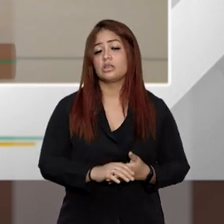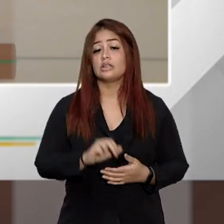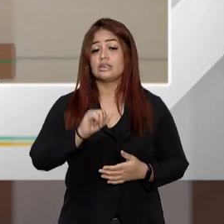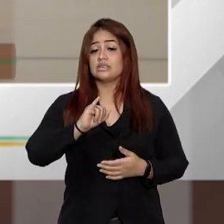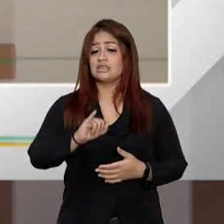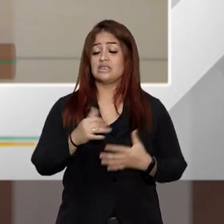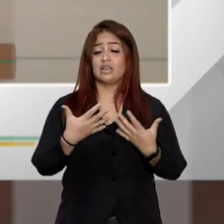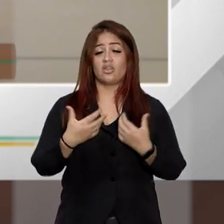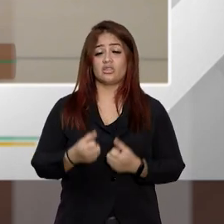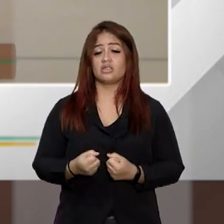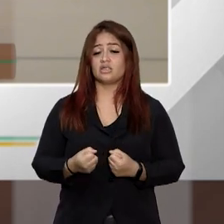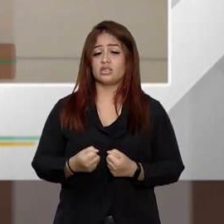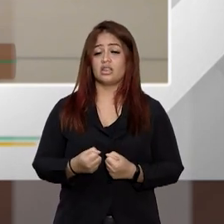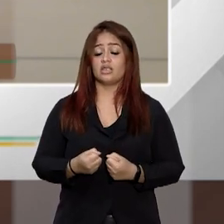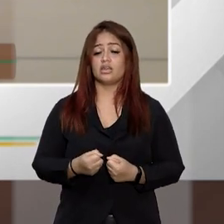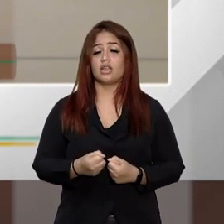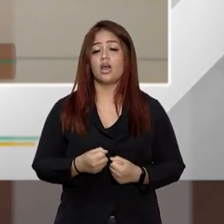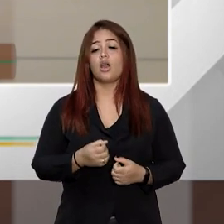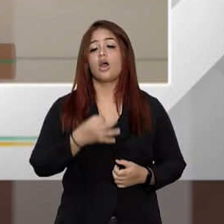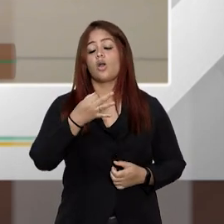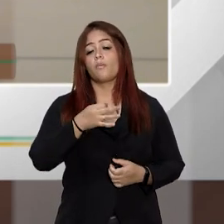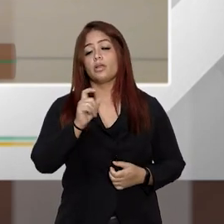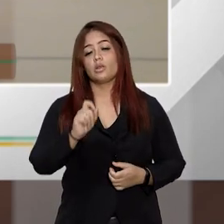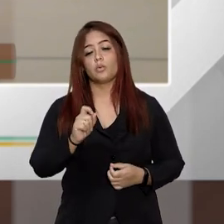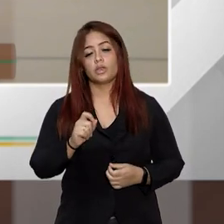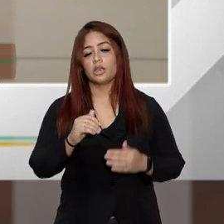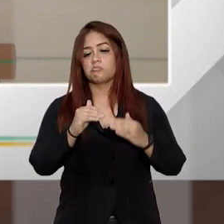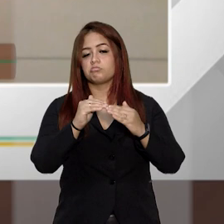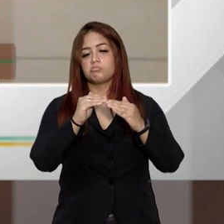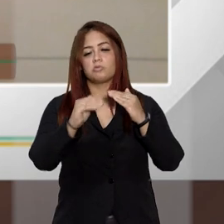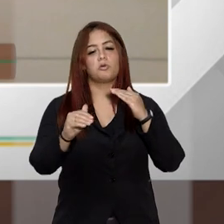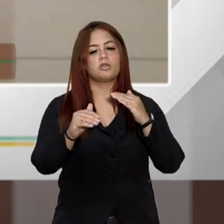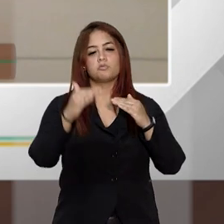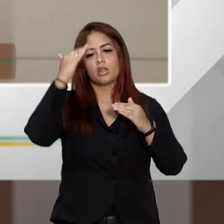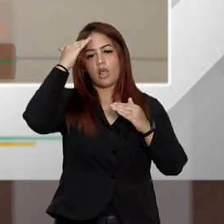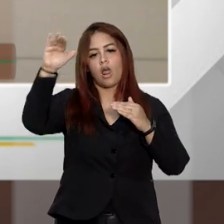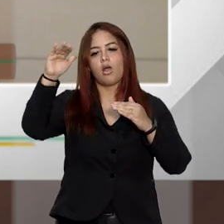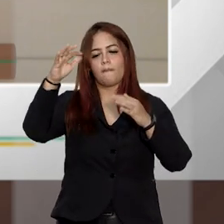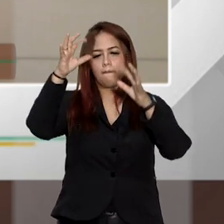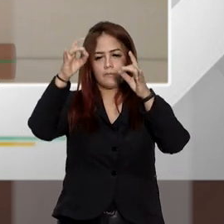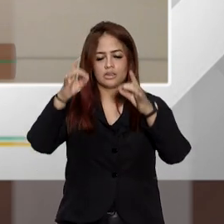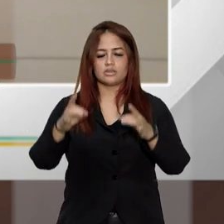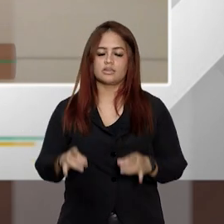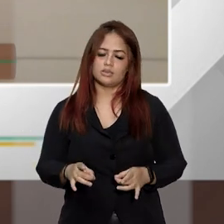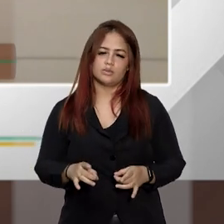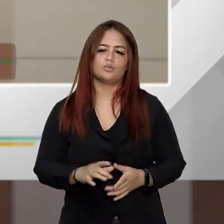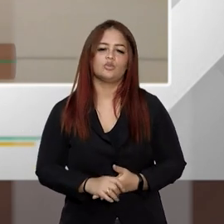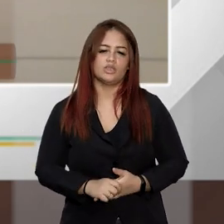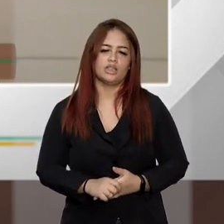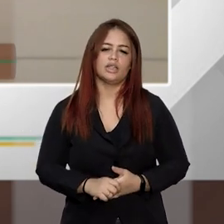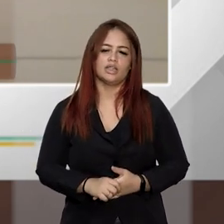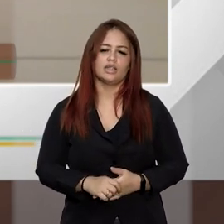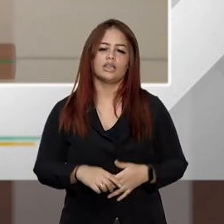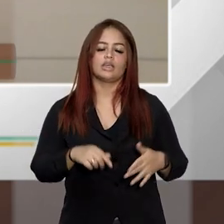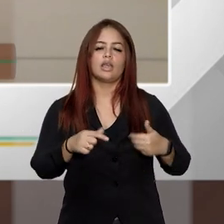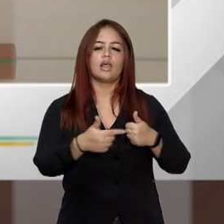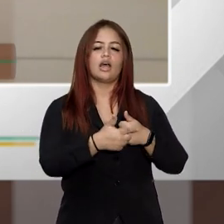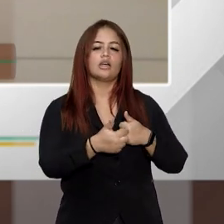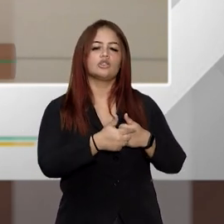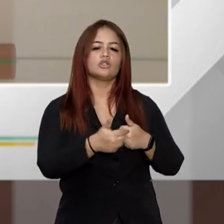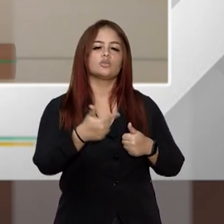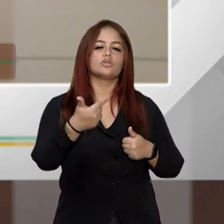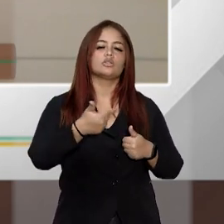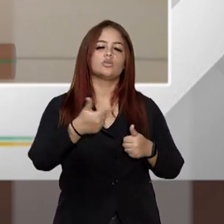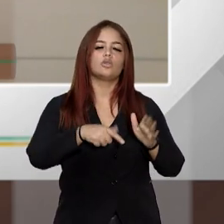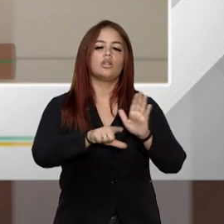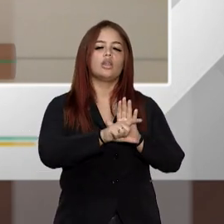nega, normalmente o argumento é que violaria a base principiológica, essa base principiológica que é indicada no artigo 2º